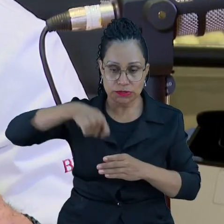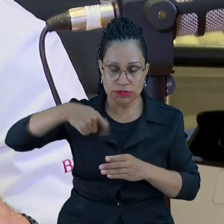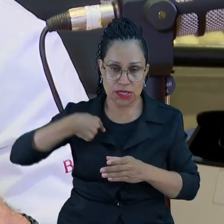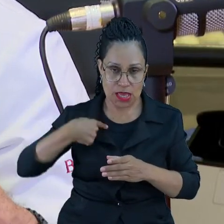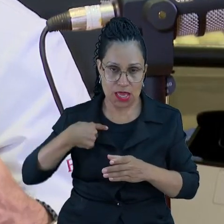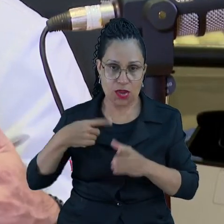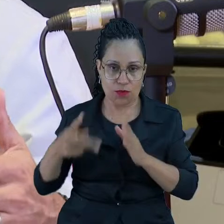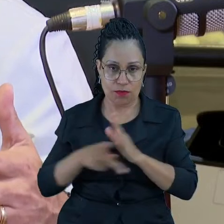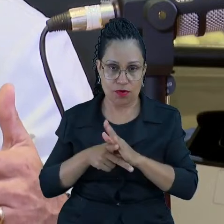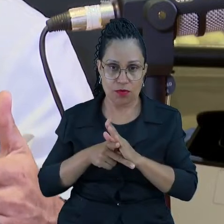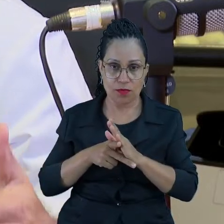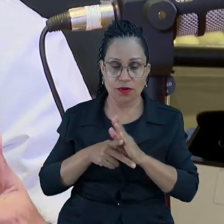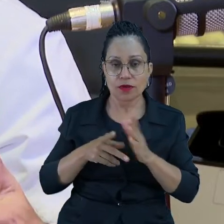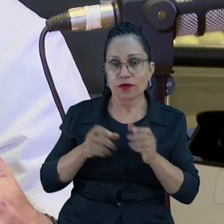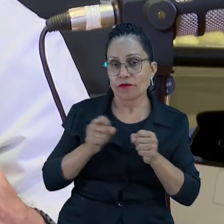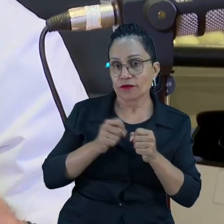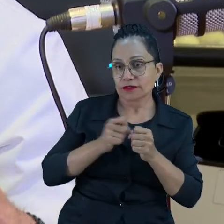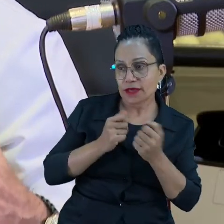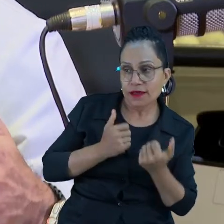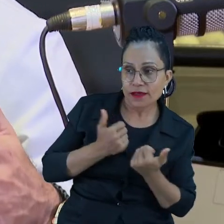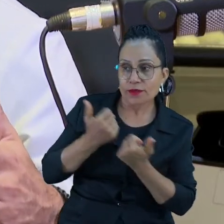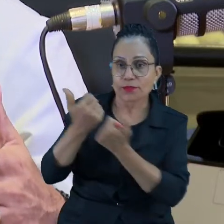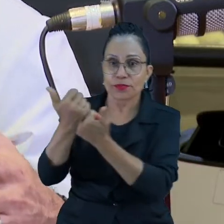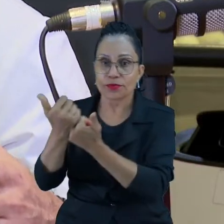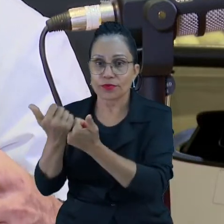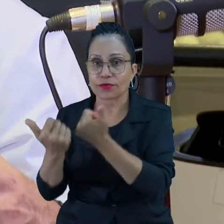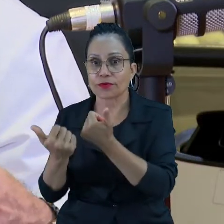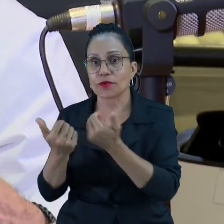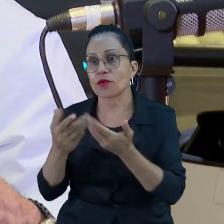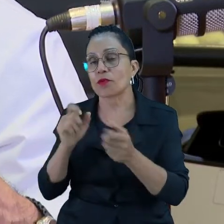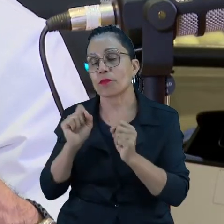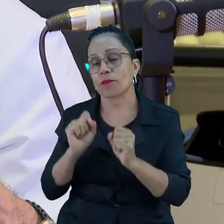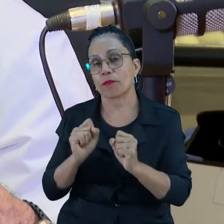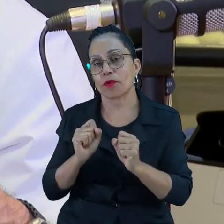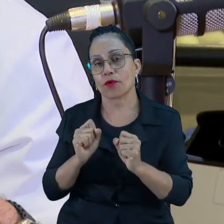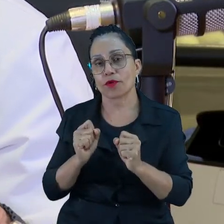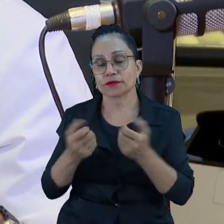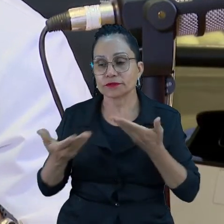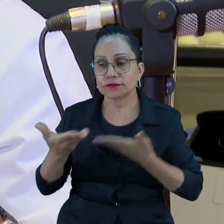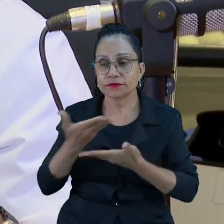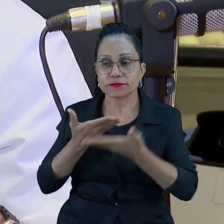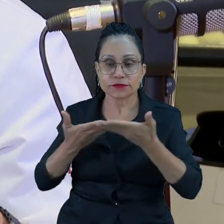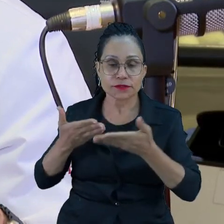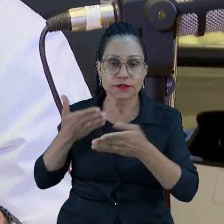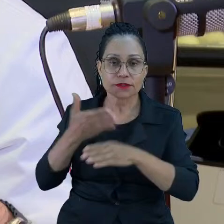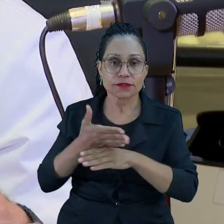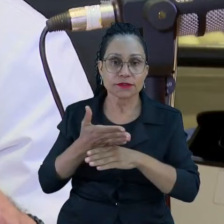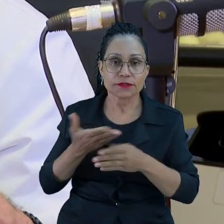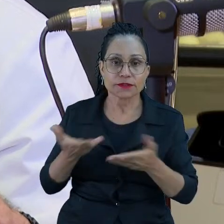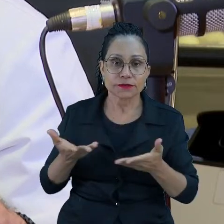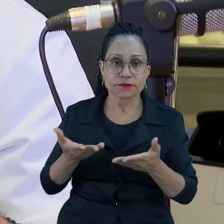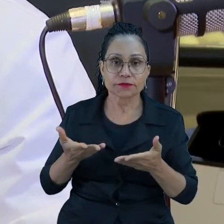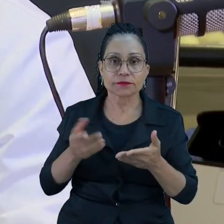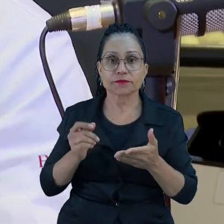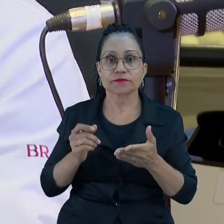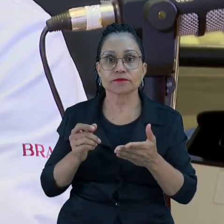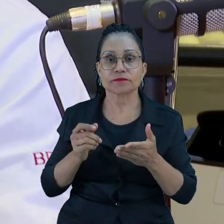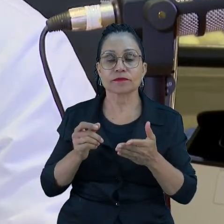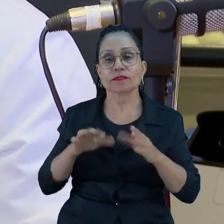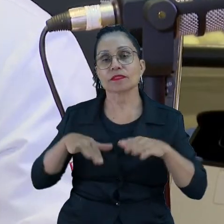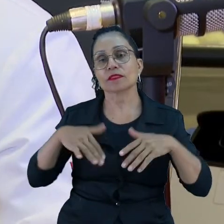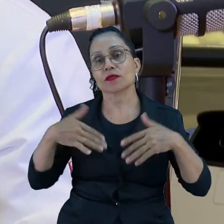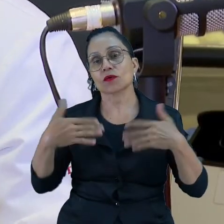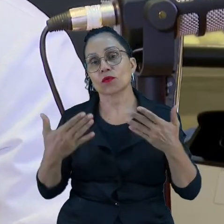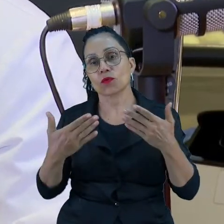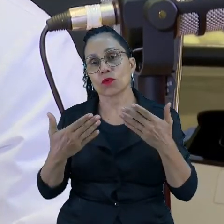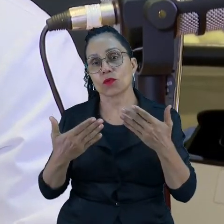está morto, né? Então eu posso medir, pesar, interferir. O que a equipe de atendimento faz é impalpável. Então, como